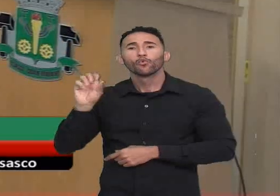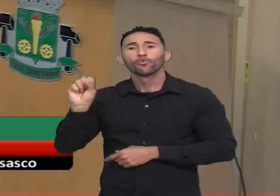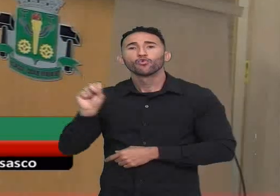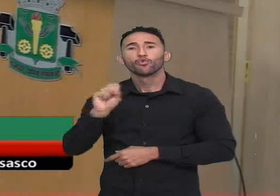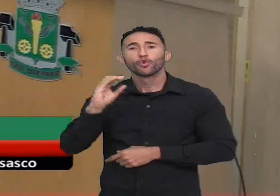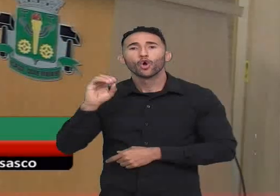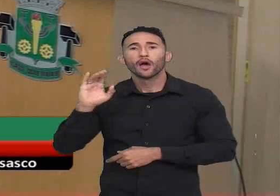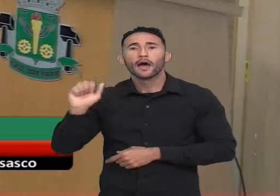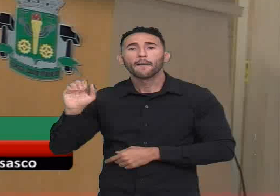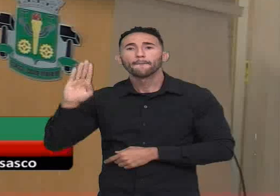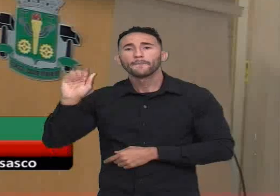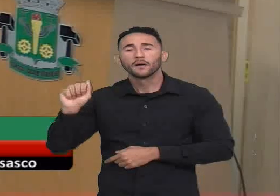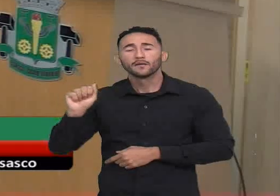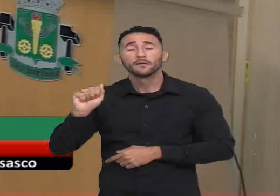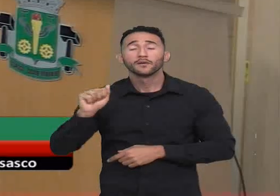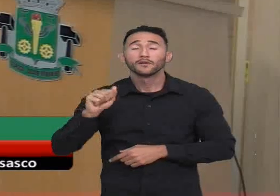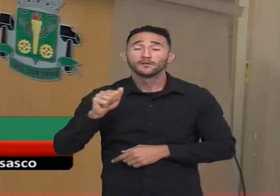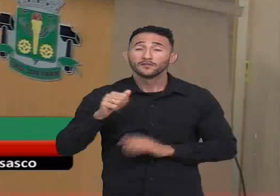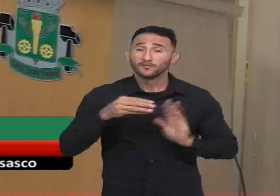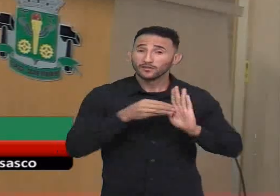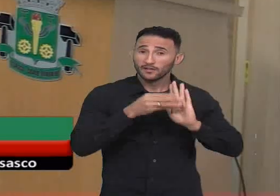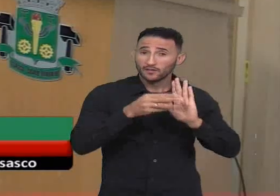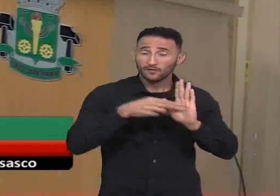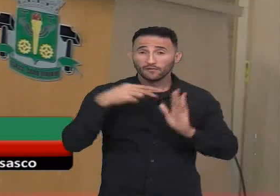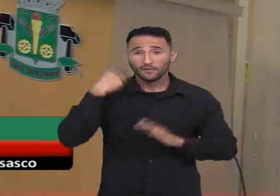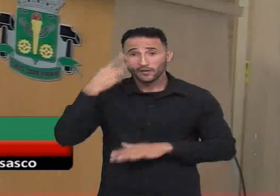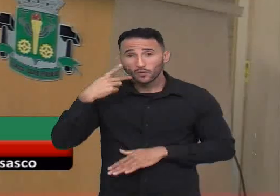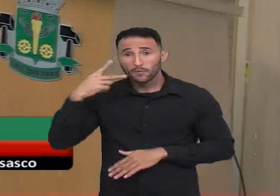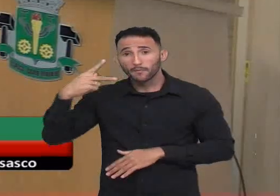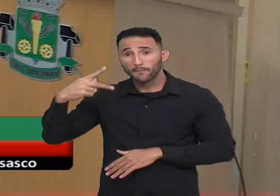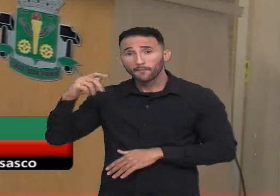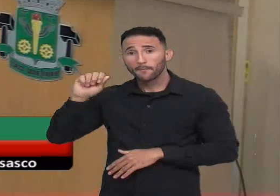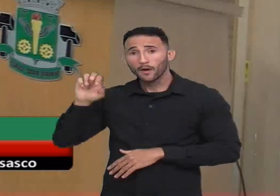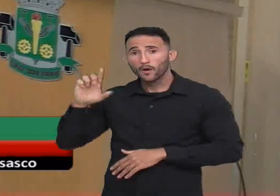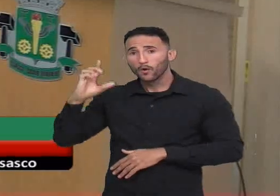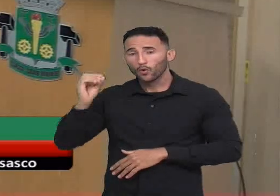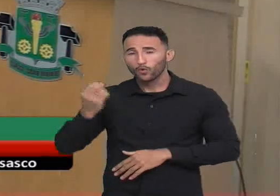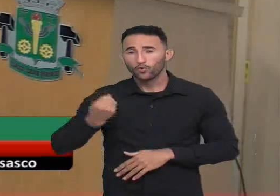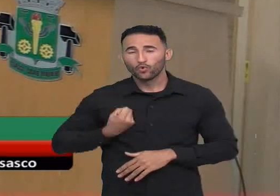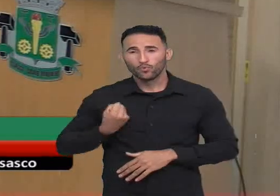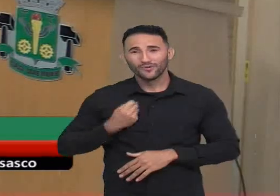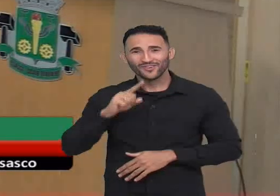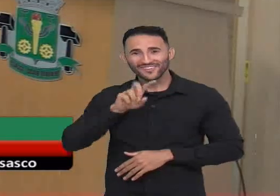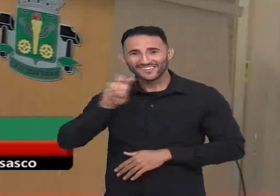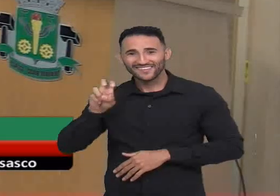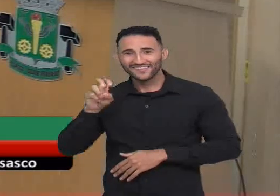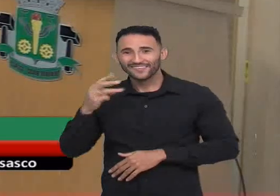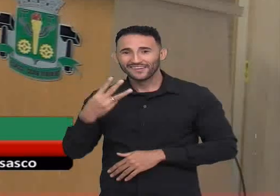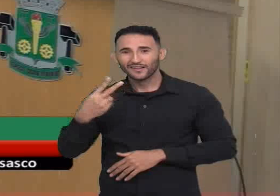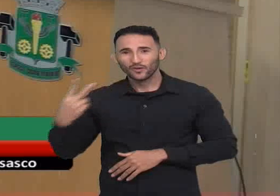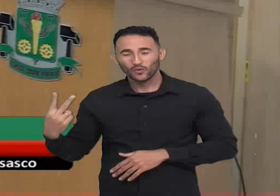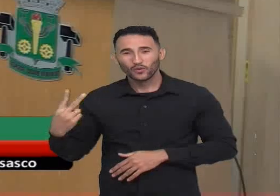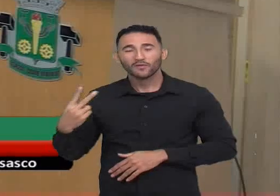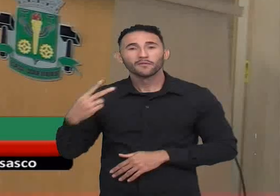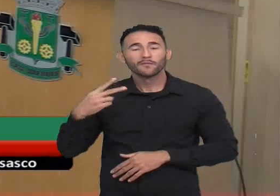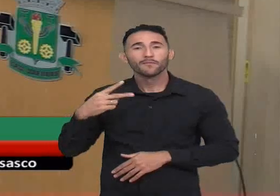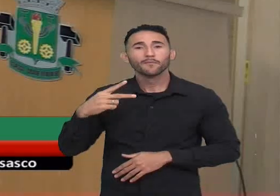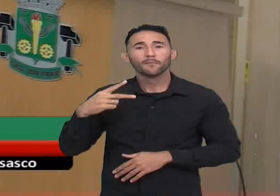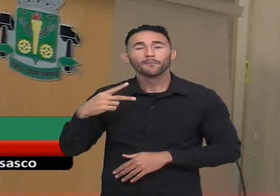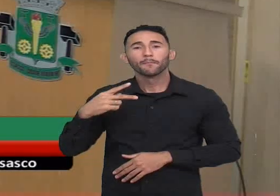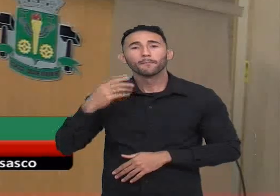nobre vereador Pastor Paulo Júnior, indicação de número 1532 de 2023. Indica-se à